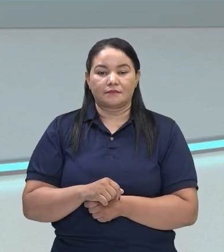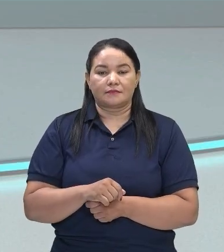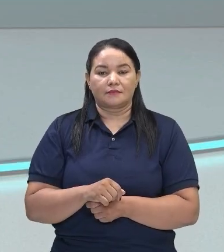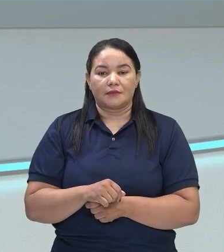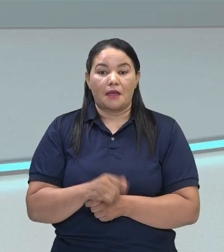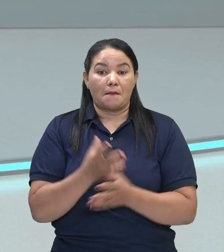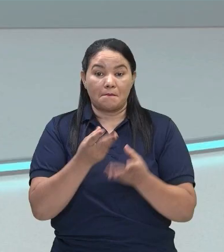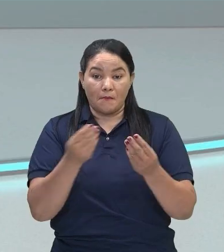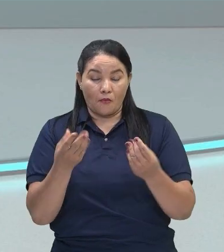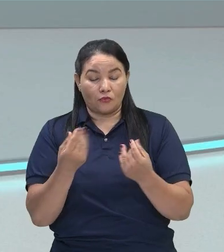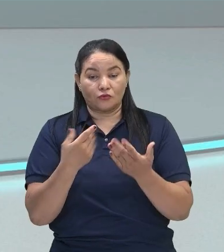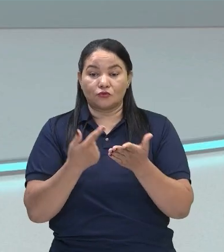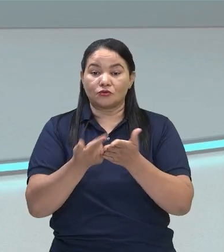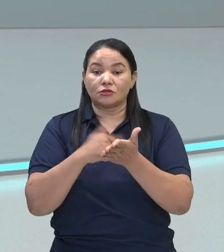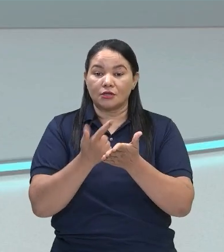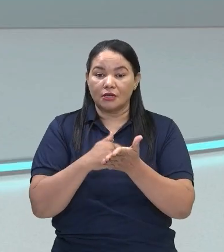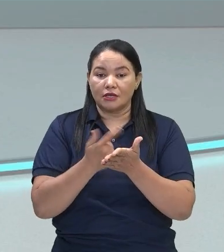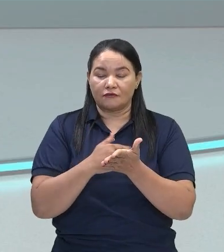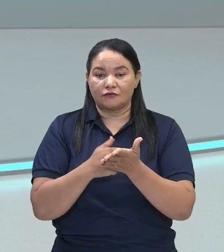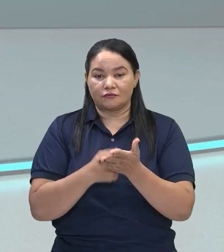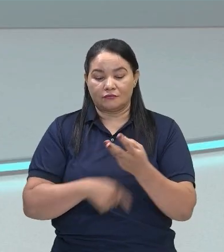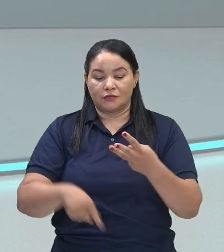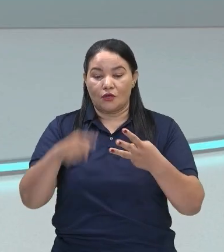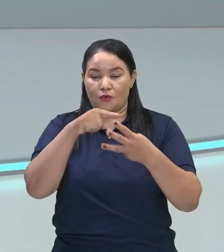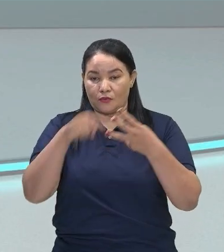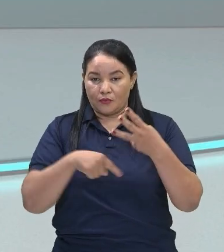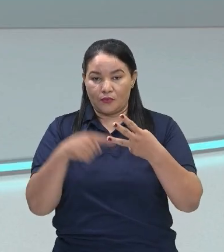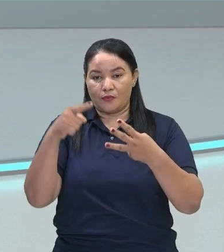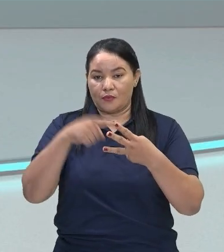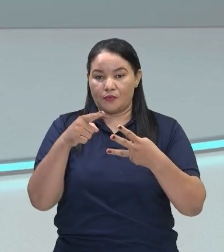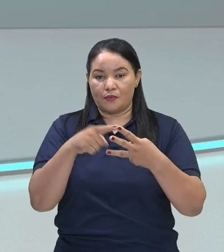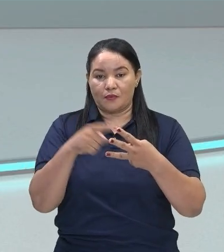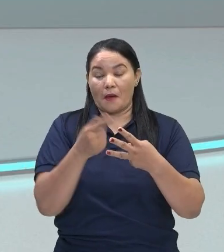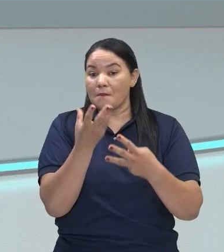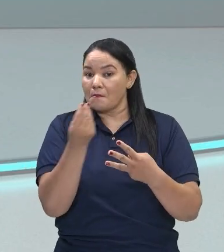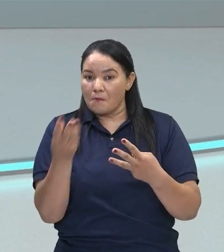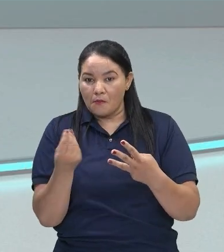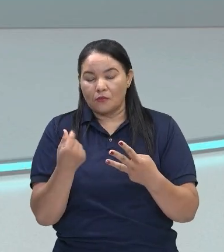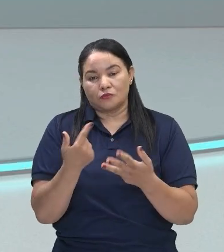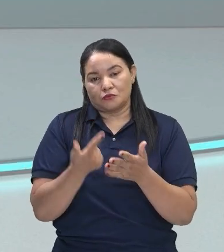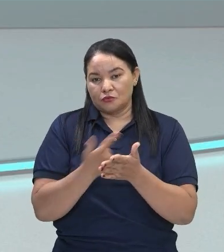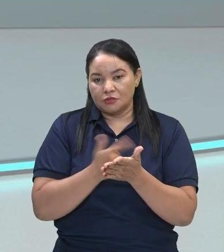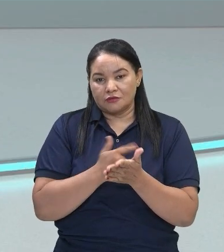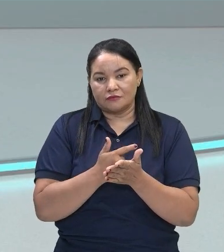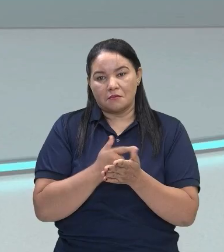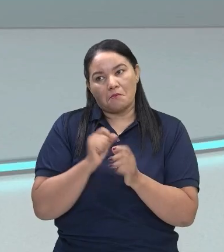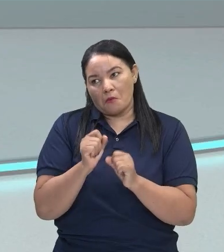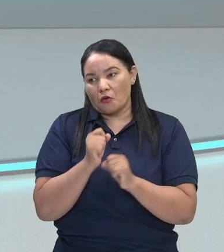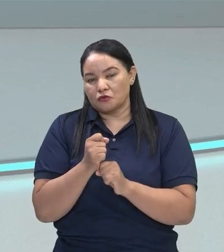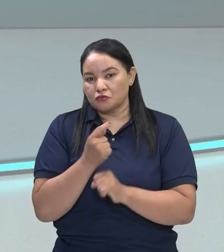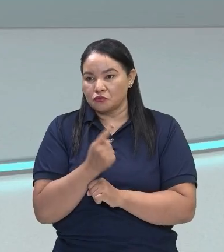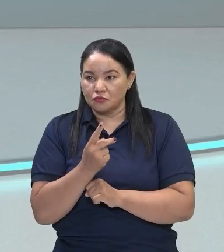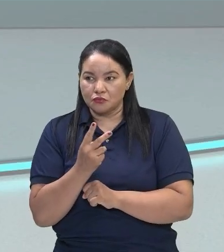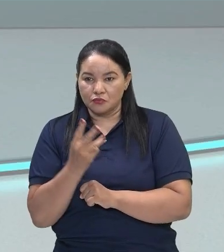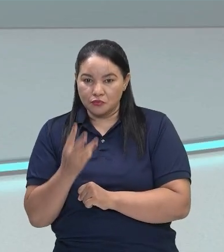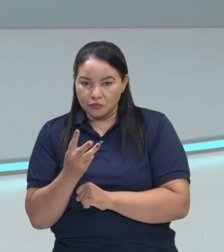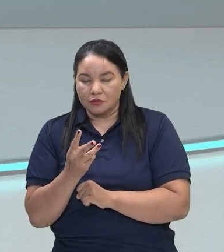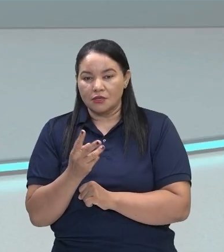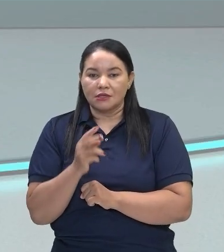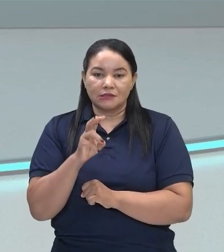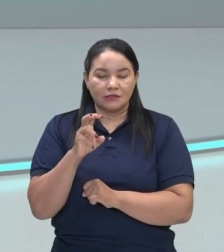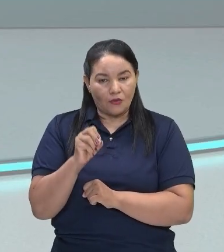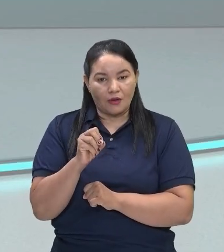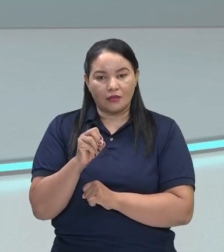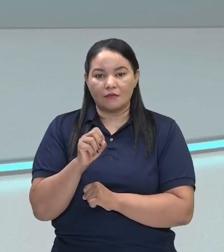muitos livros. Eu estou me generalizando, certo? Mas eu poderia contar esses livros. Eu tenho 50 livros, eu substituiria